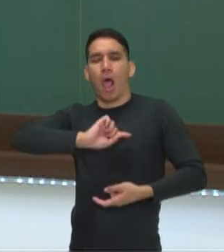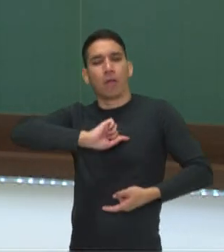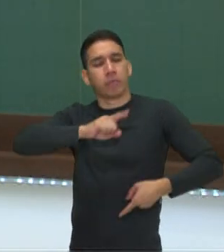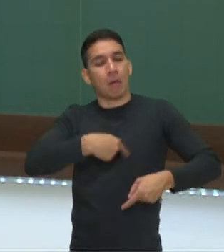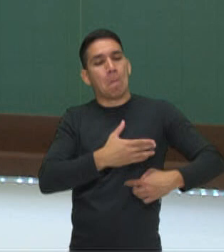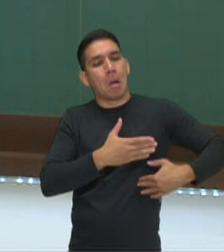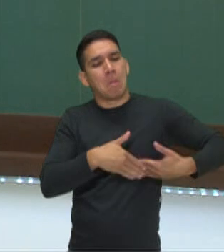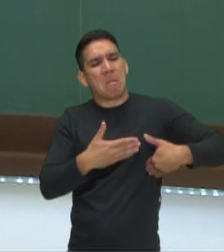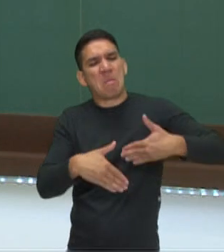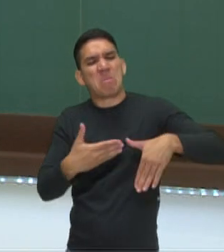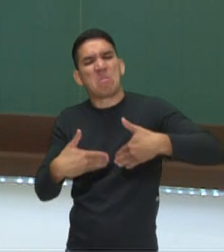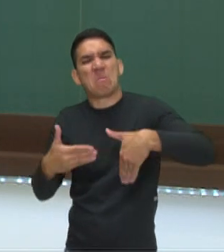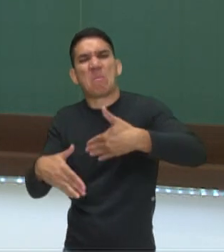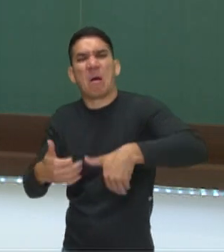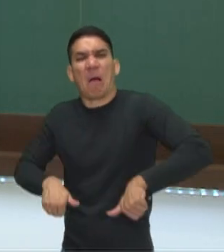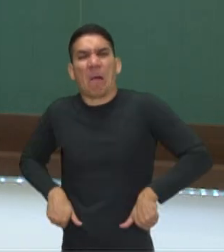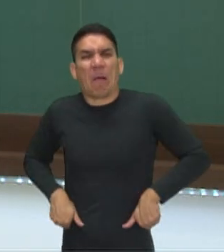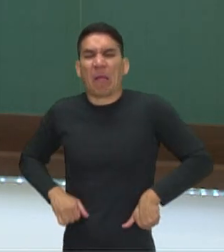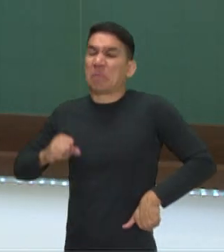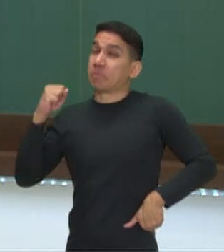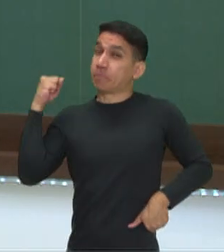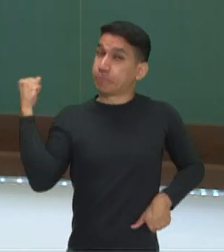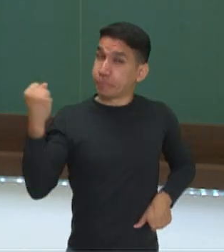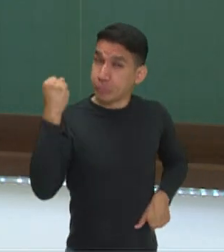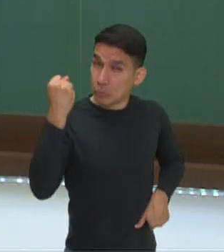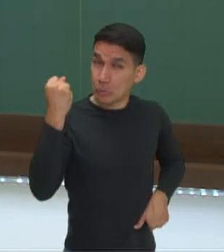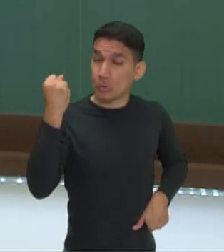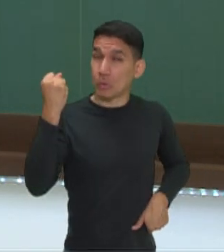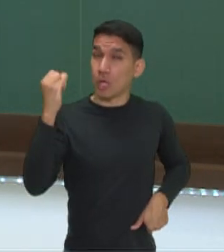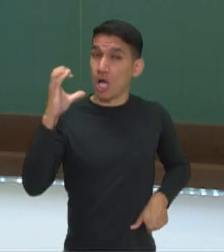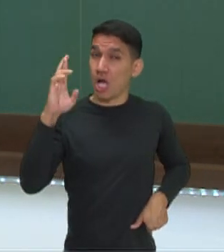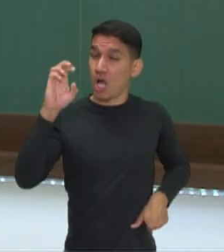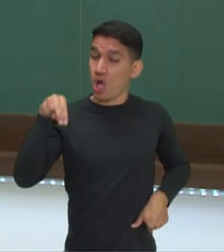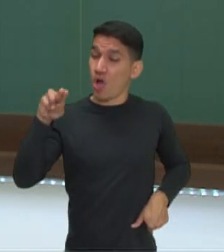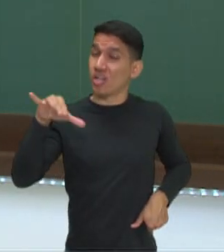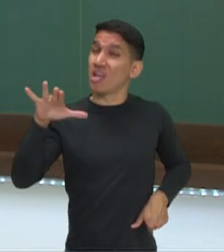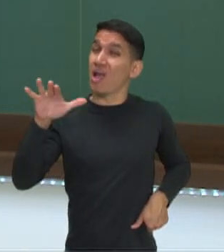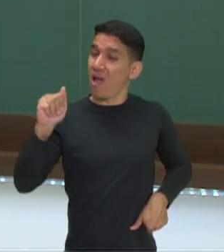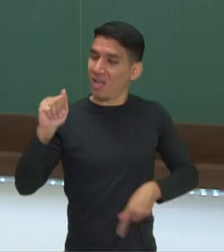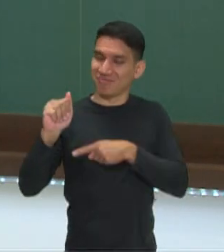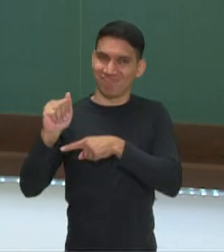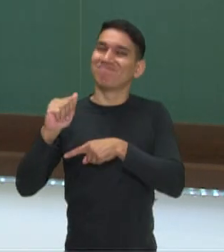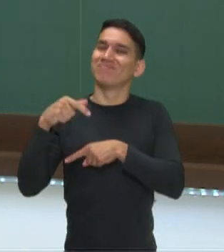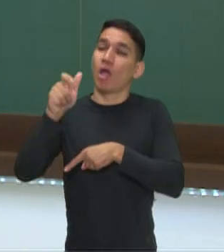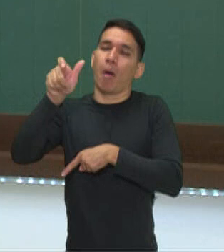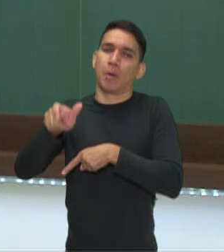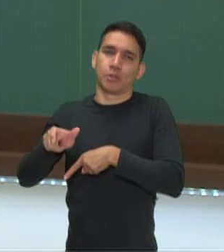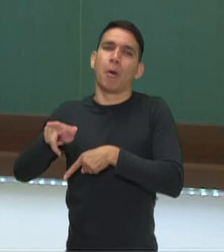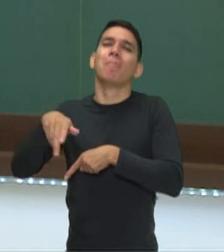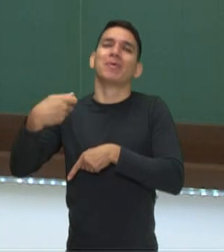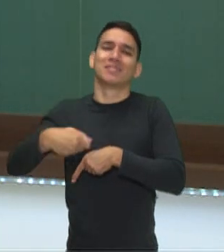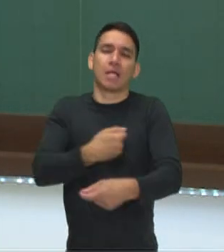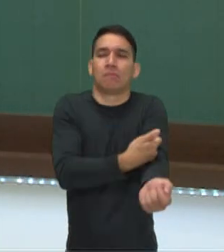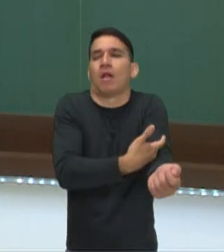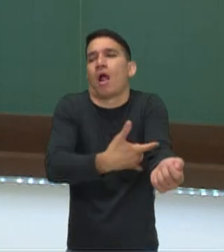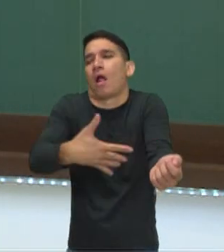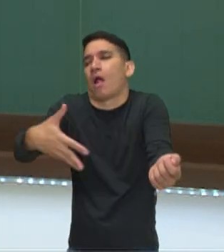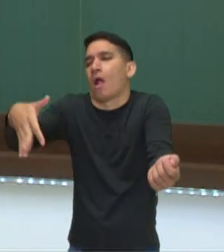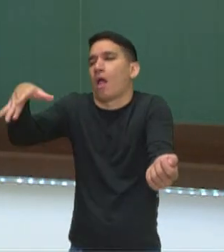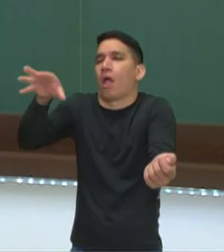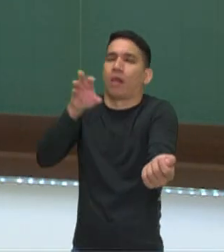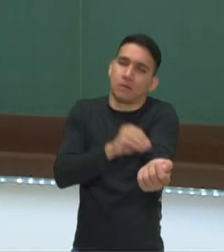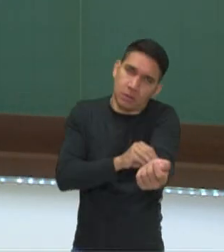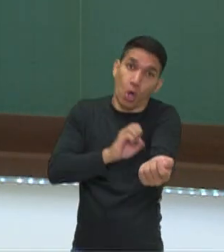virar realmente uma doença renal crônica, né, aí infelizmente a pessoa vai ter que ir para hemodiálise,